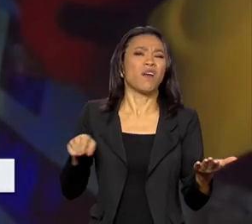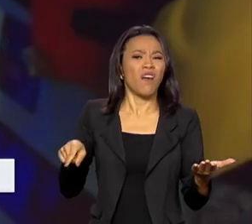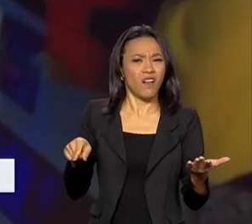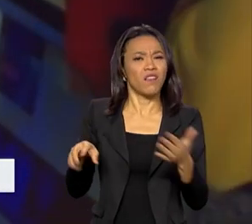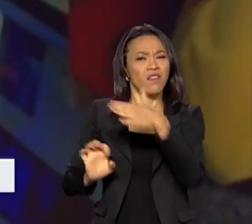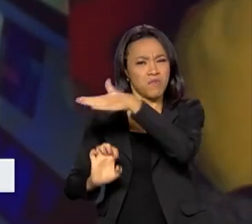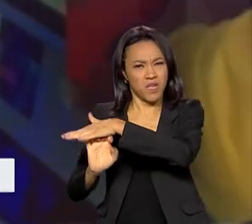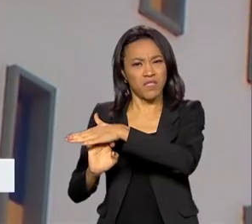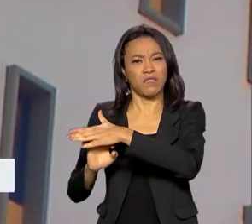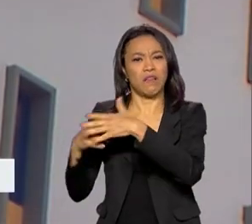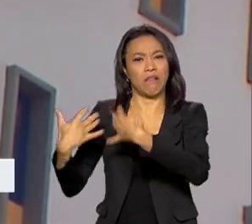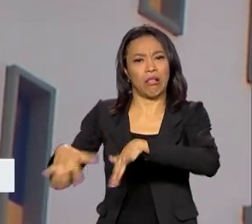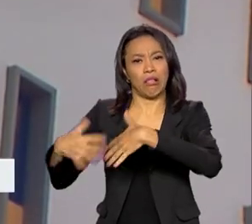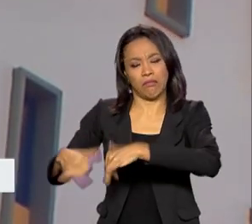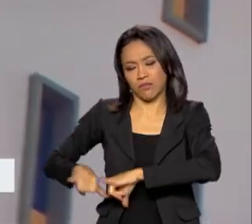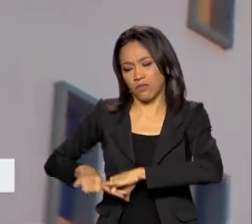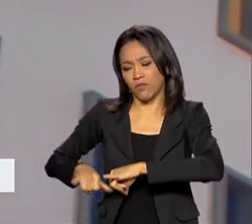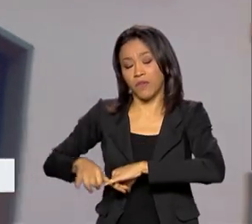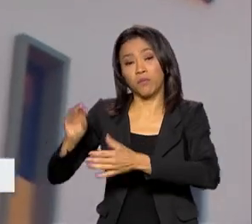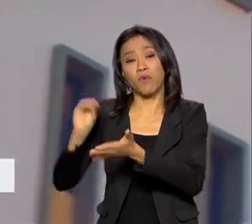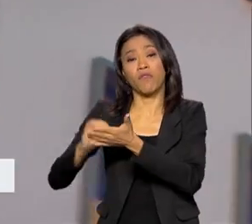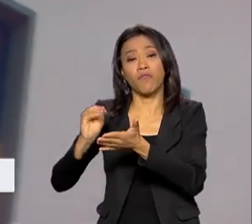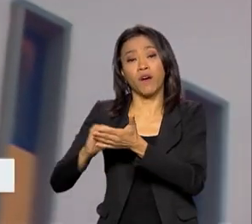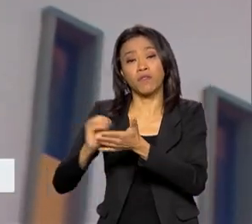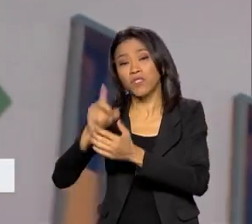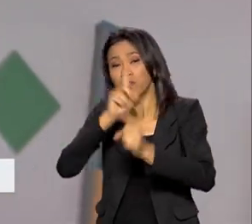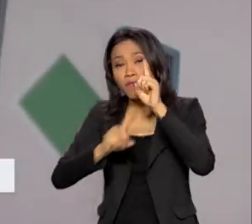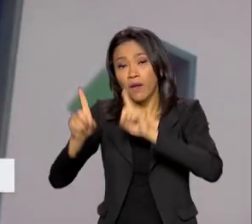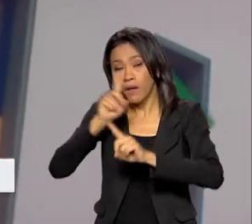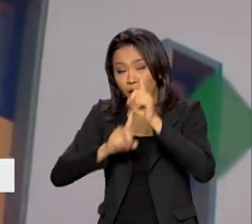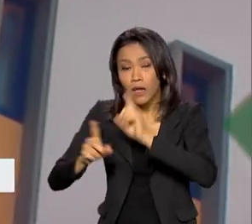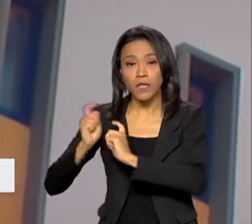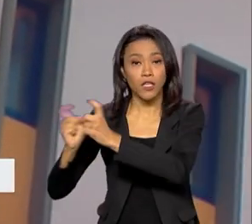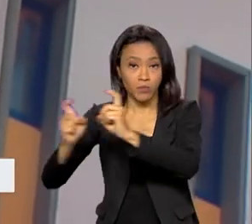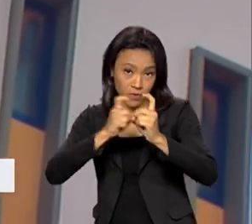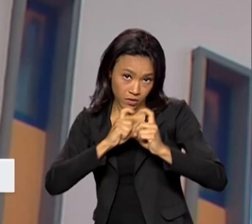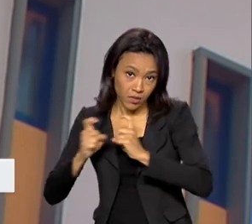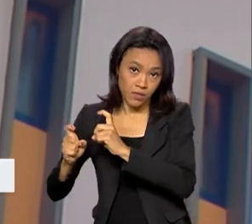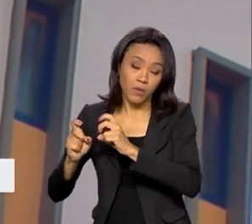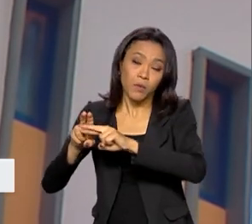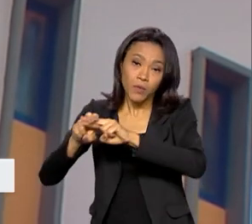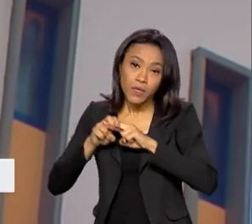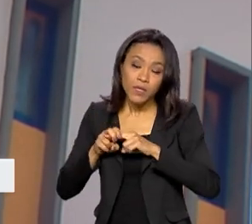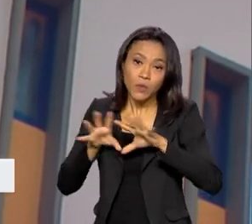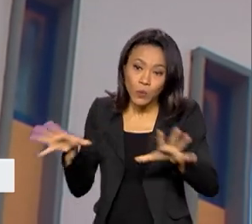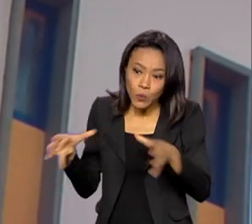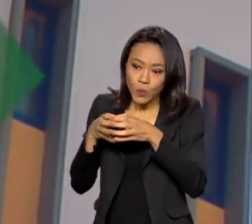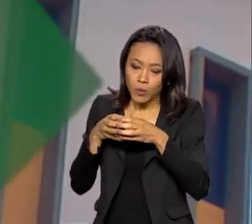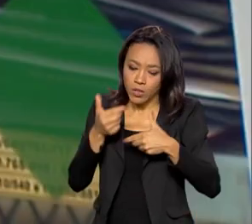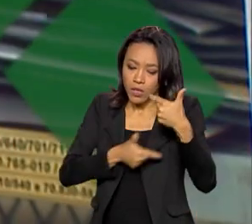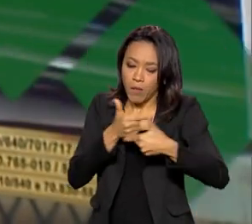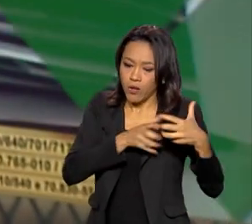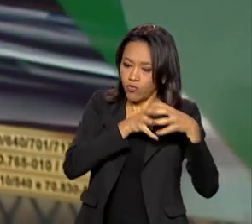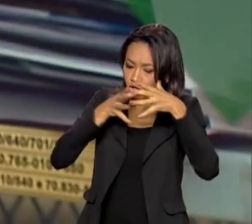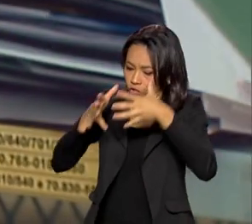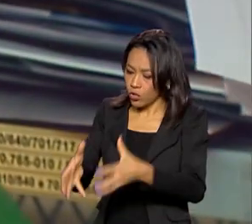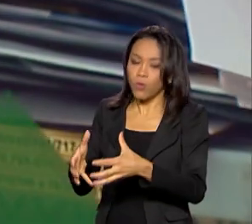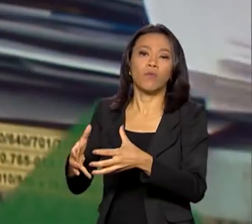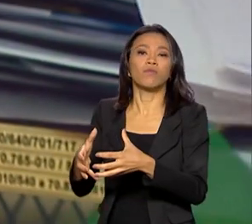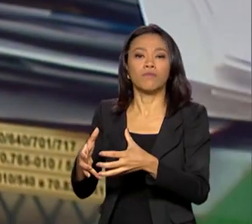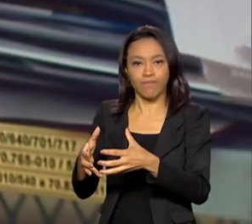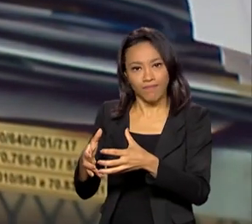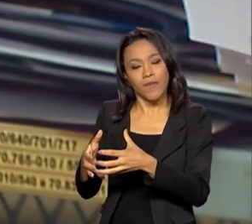sofrendo reflexos de má gestão do passado. Por isso, a nossa equipe chegou para, de